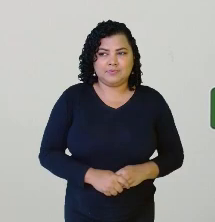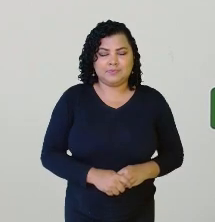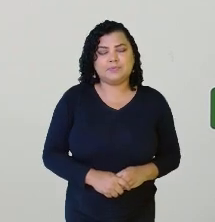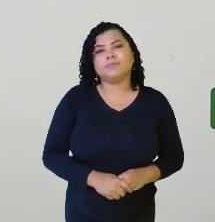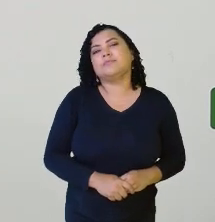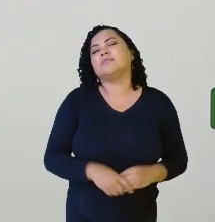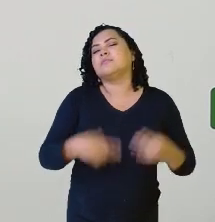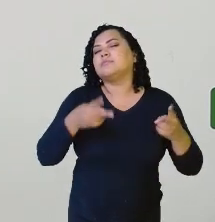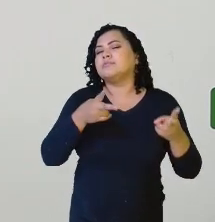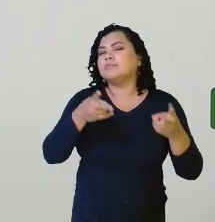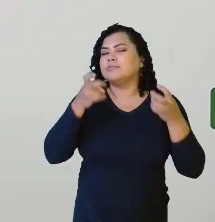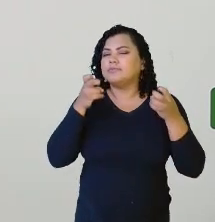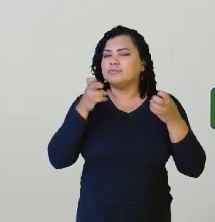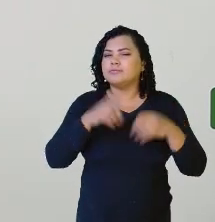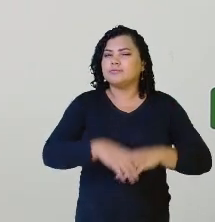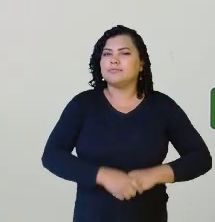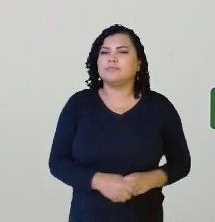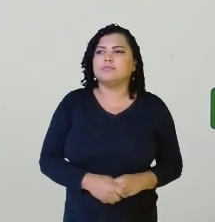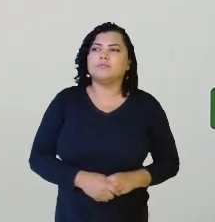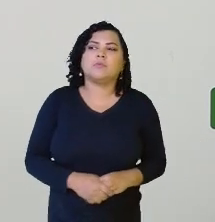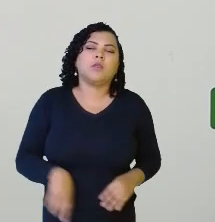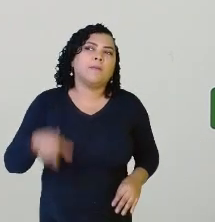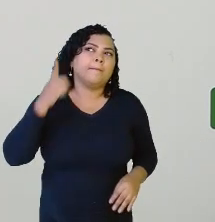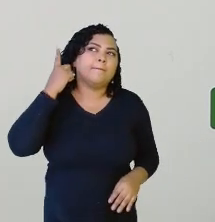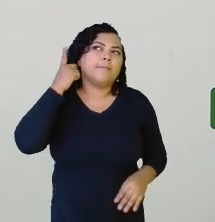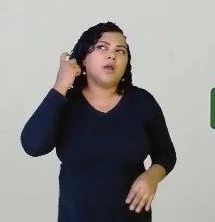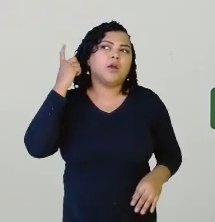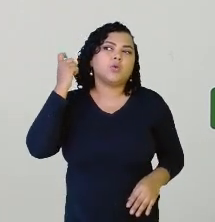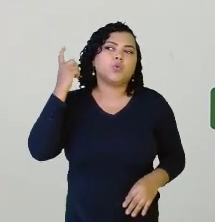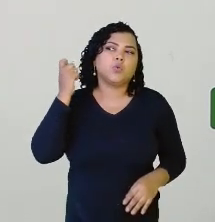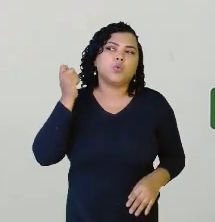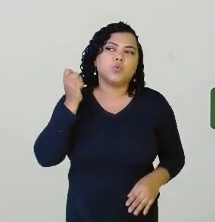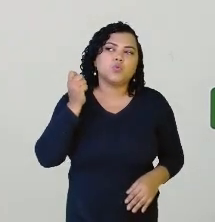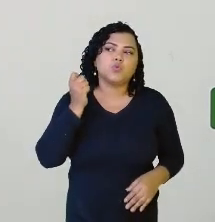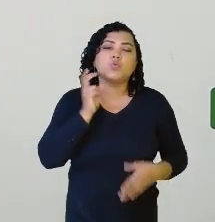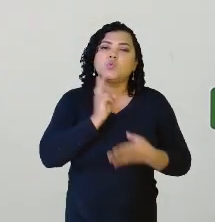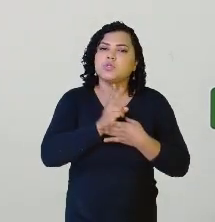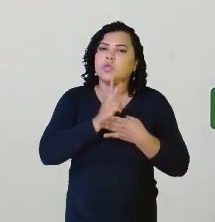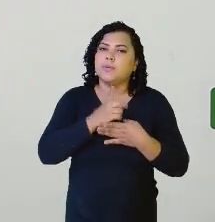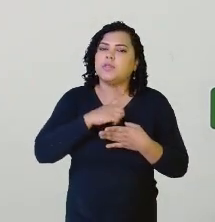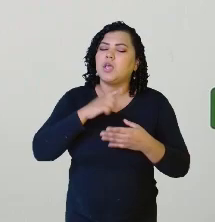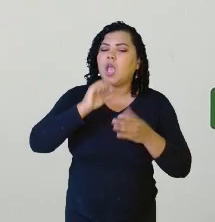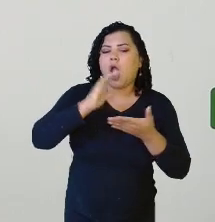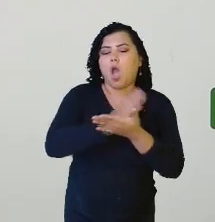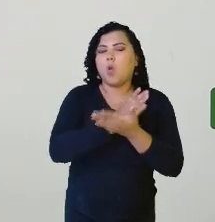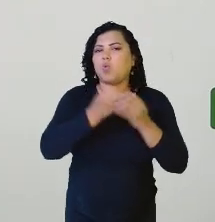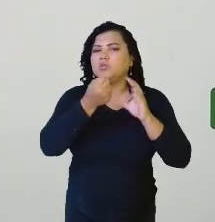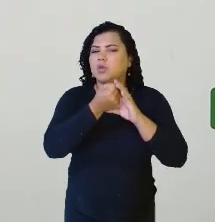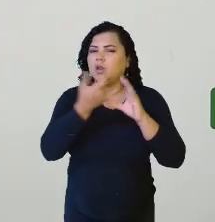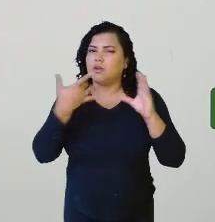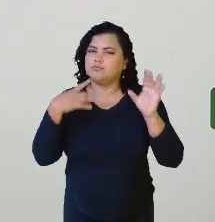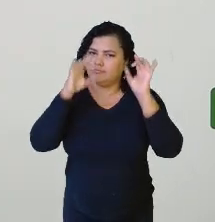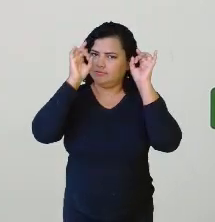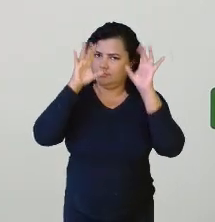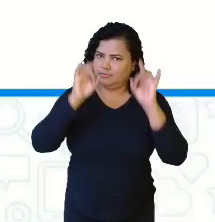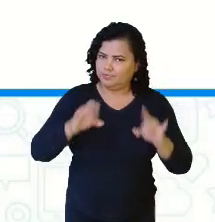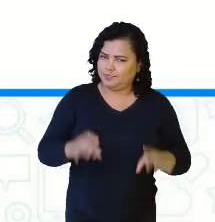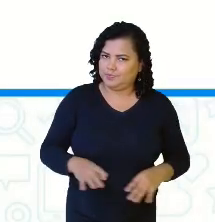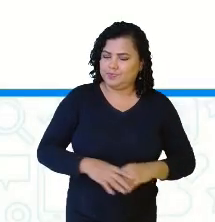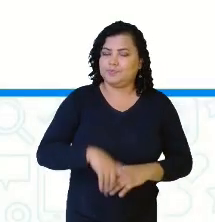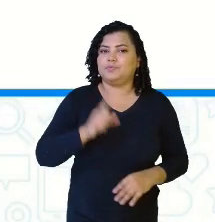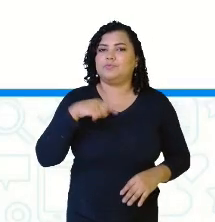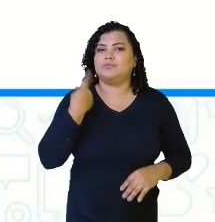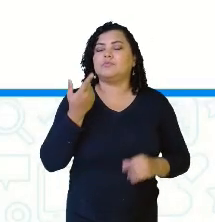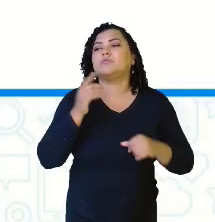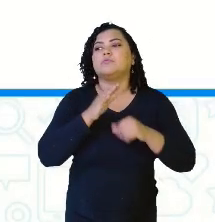Vê, sendo som, todo som ele tem algumas características especiais. É o que a gente chama